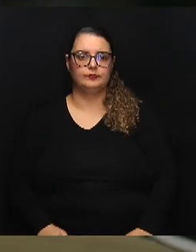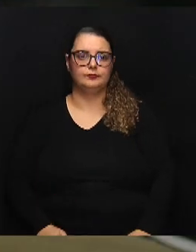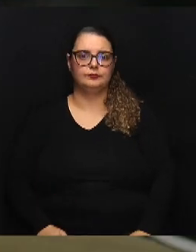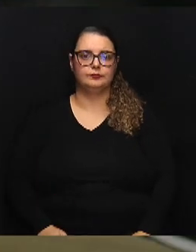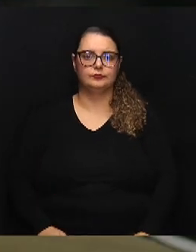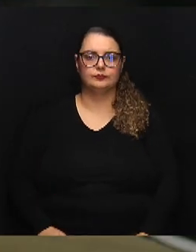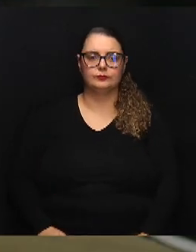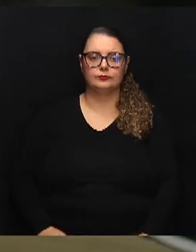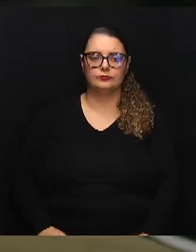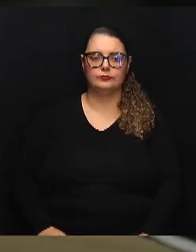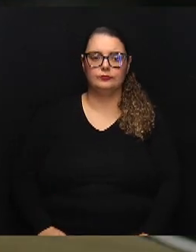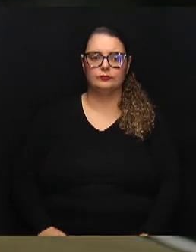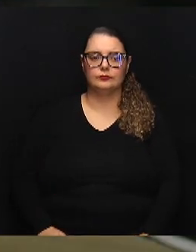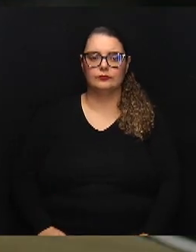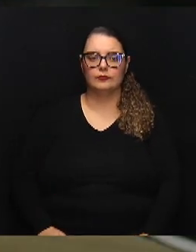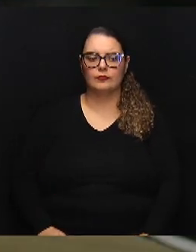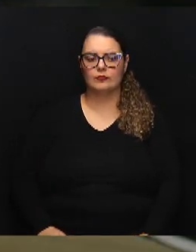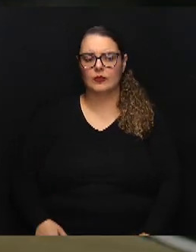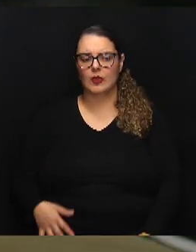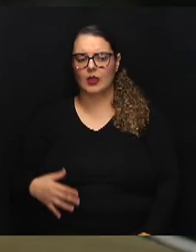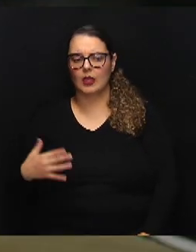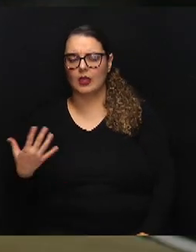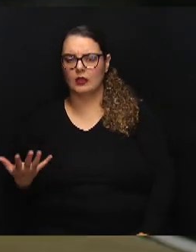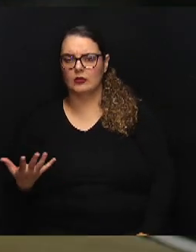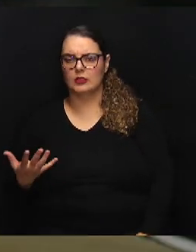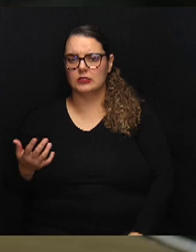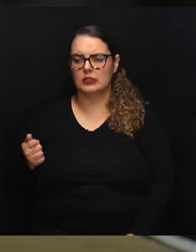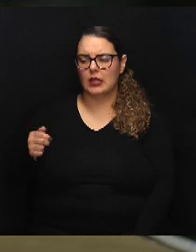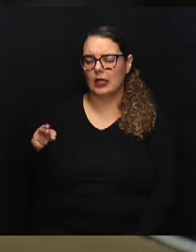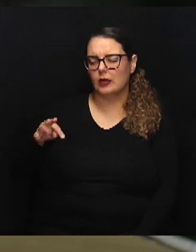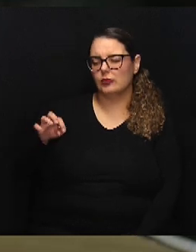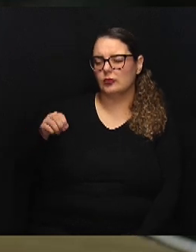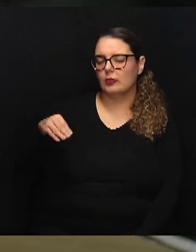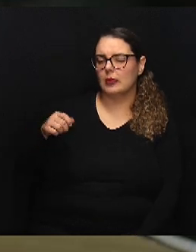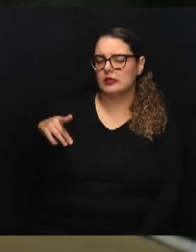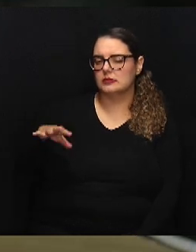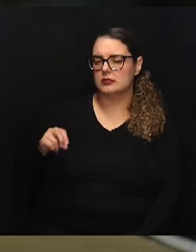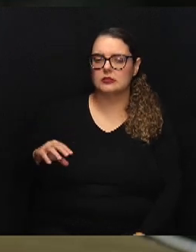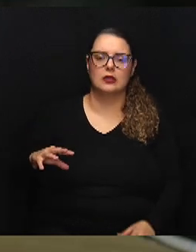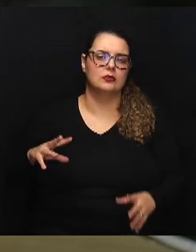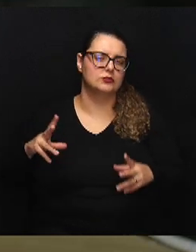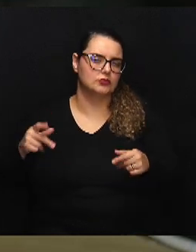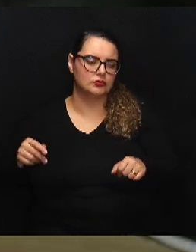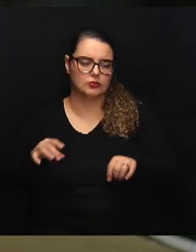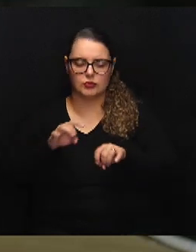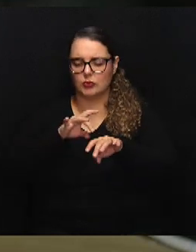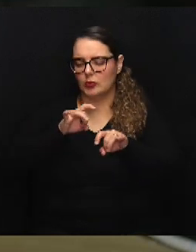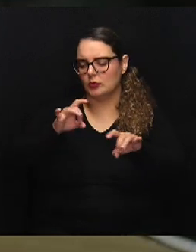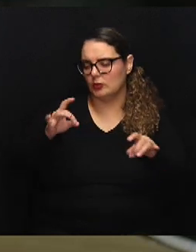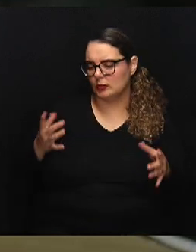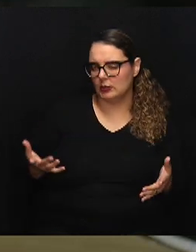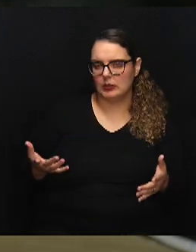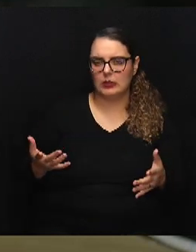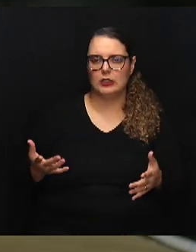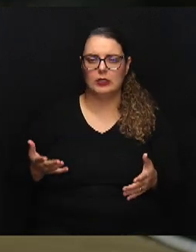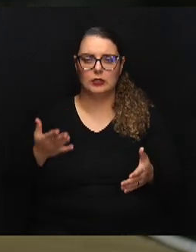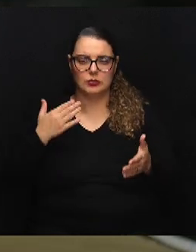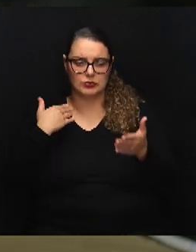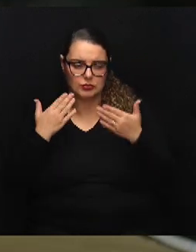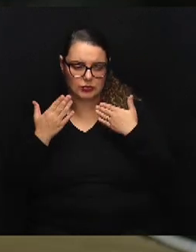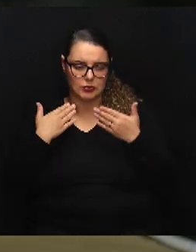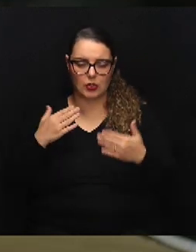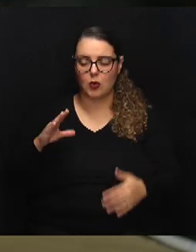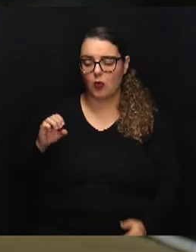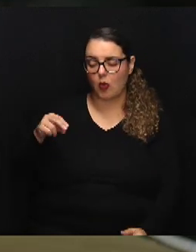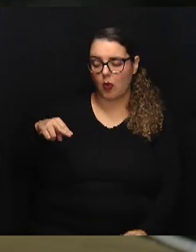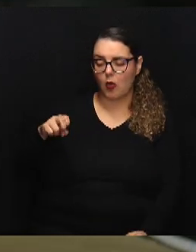E com a automatização de tudo, a questão do online, um conversante, né?